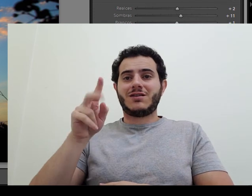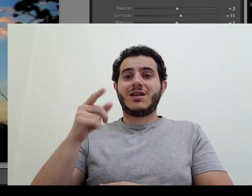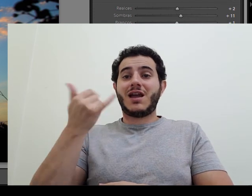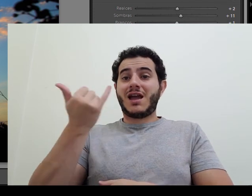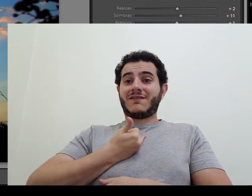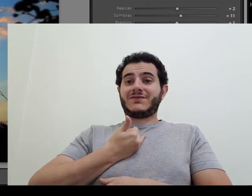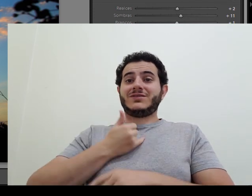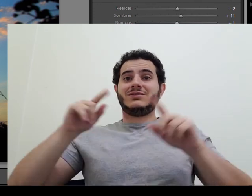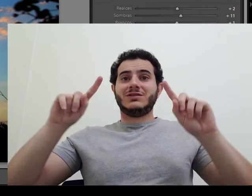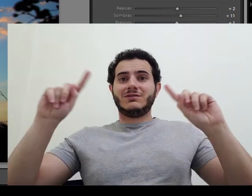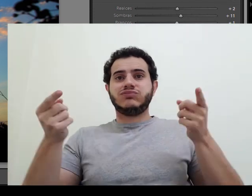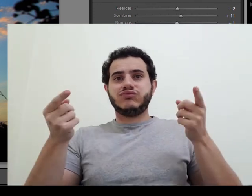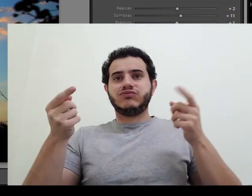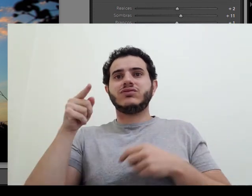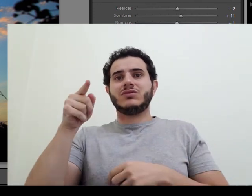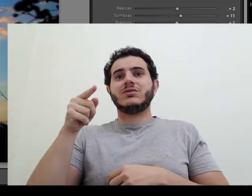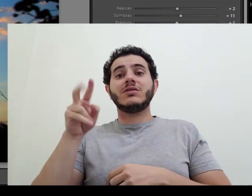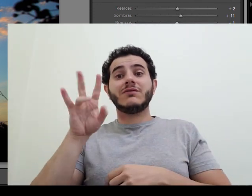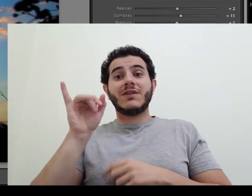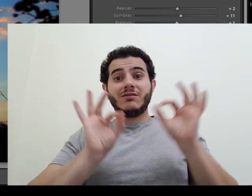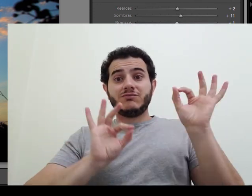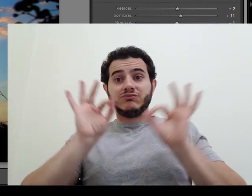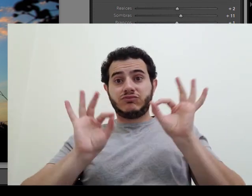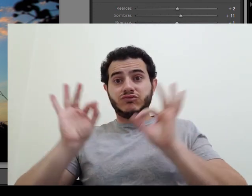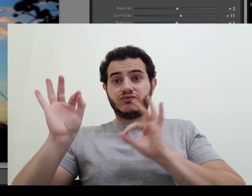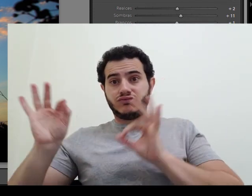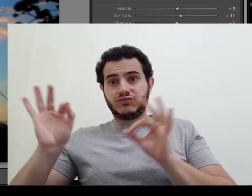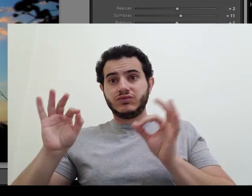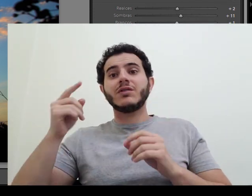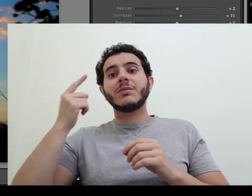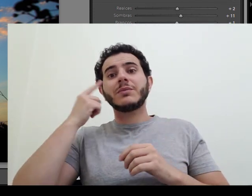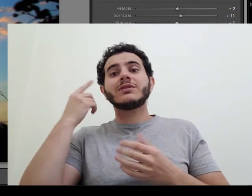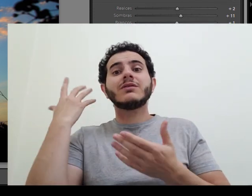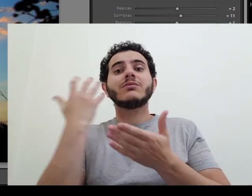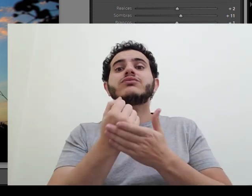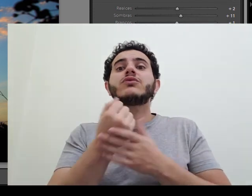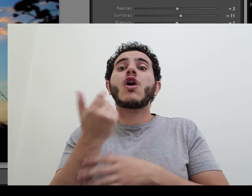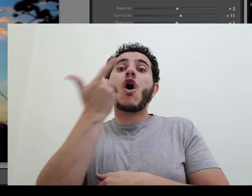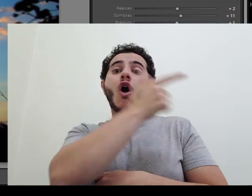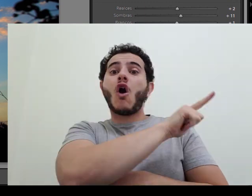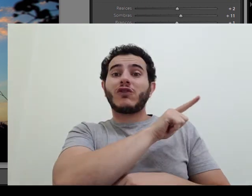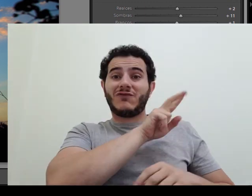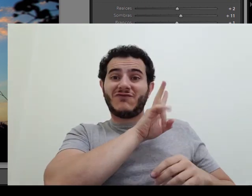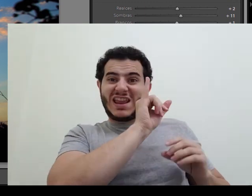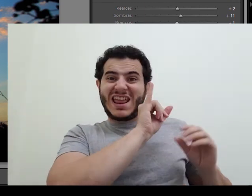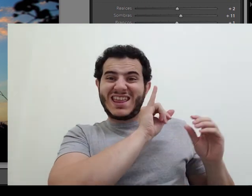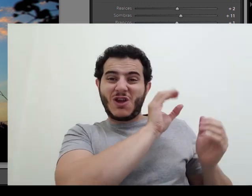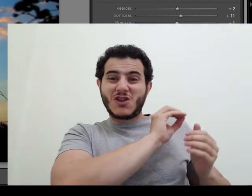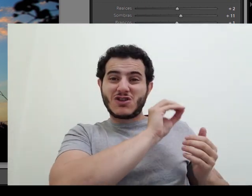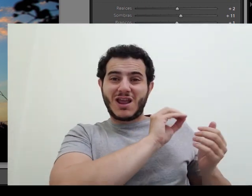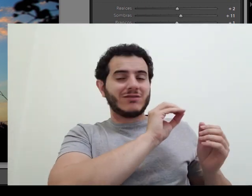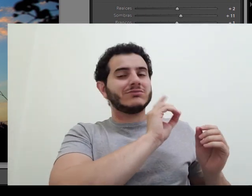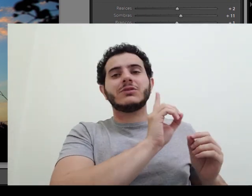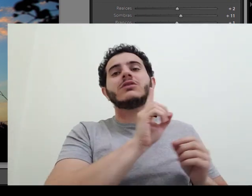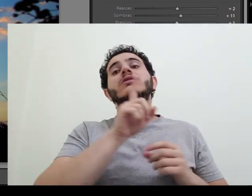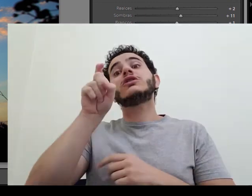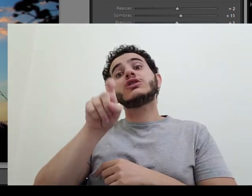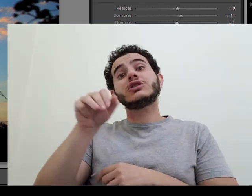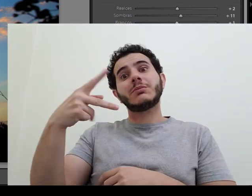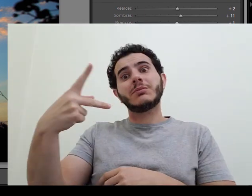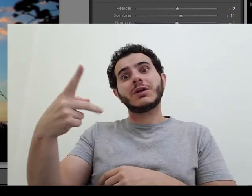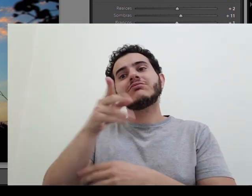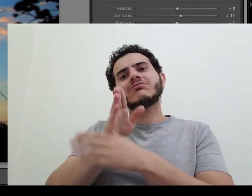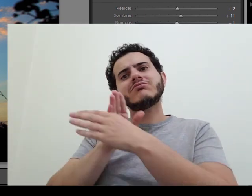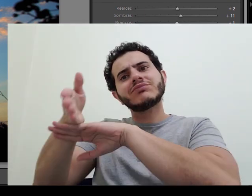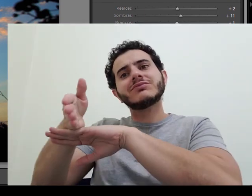automaticamente no XMP. Ó, gravei, ele tirou até o aviso lá embaixo. Quando está por padrão, ele vem aqui, ó, aviso. As alterações feitas no Lightroom não